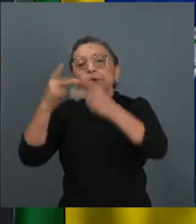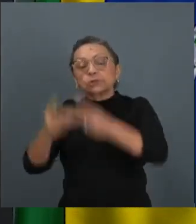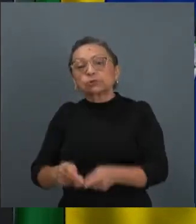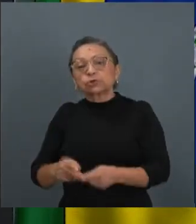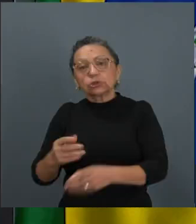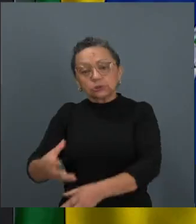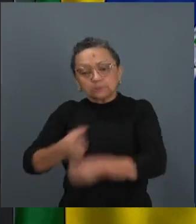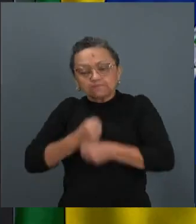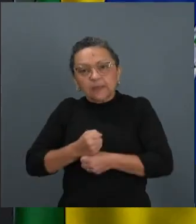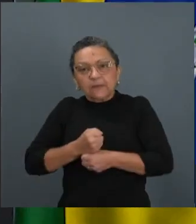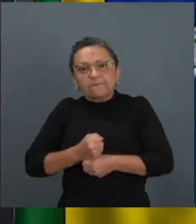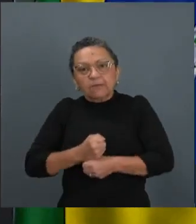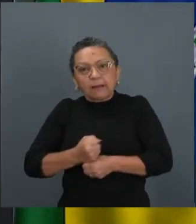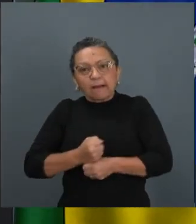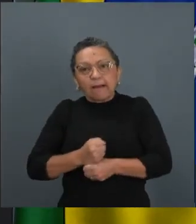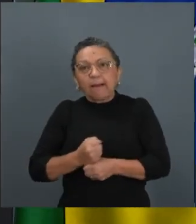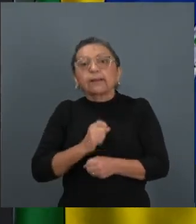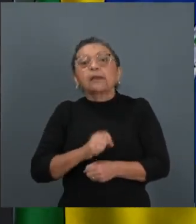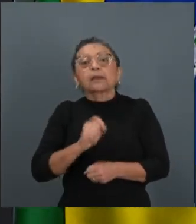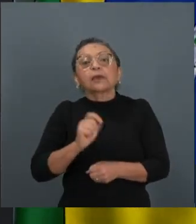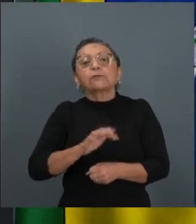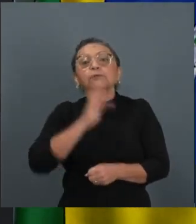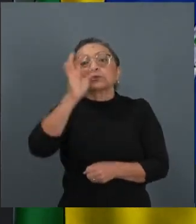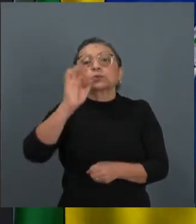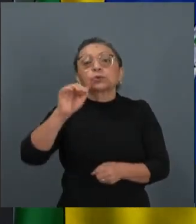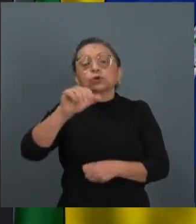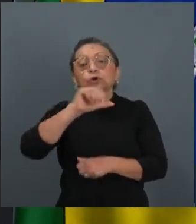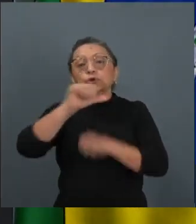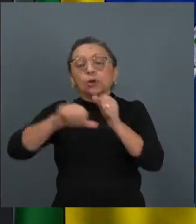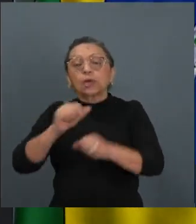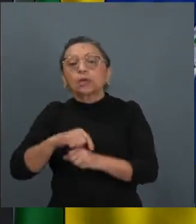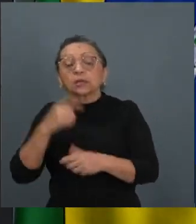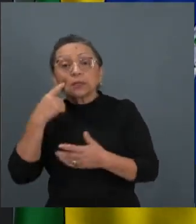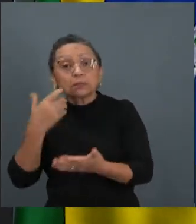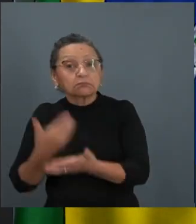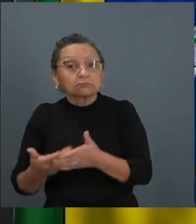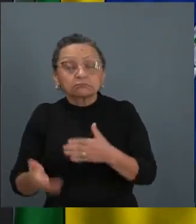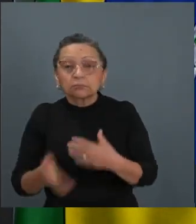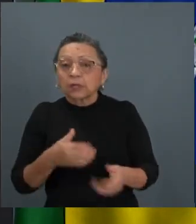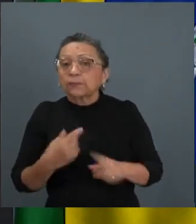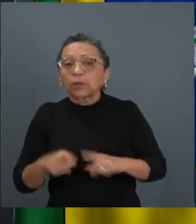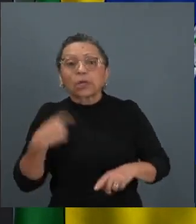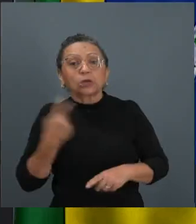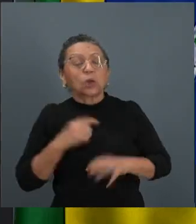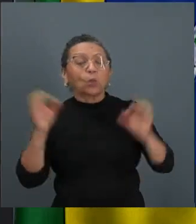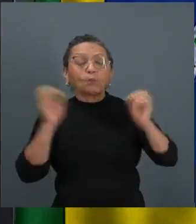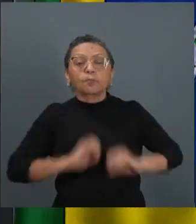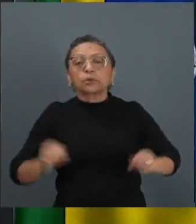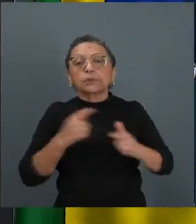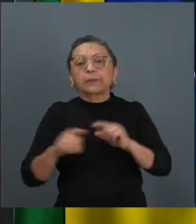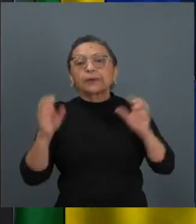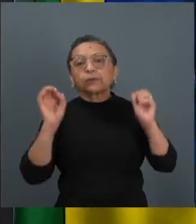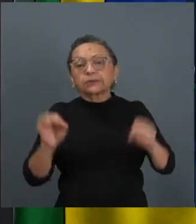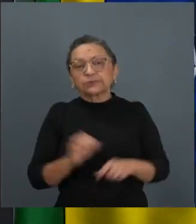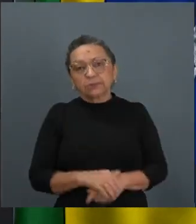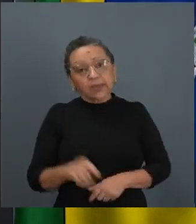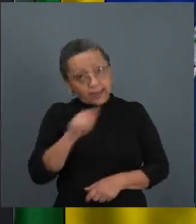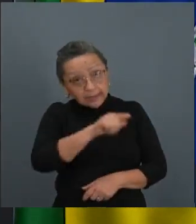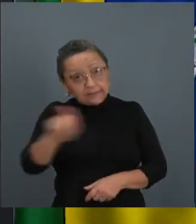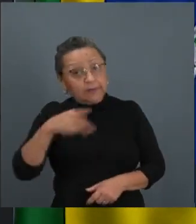poder. Quem vier depois, que apague a luz e feche a porta, porque nós não temos problema com isso, dizem